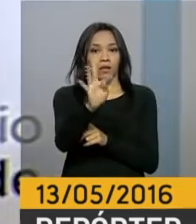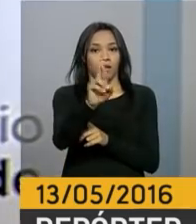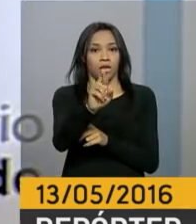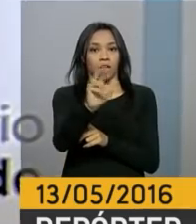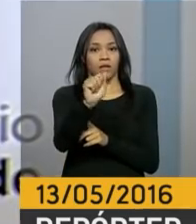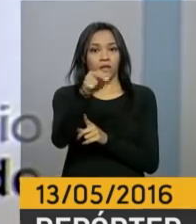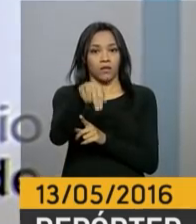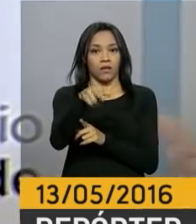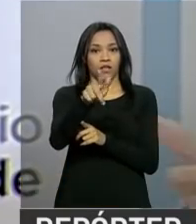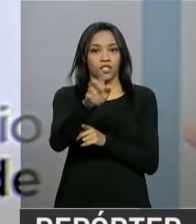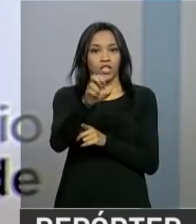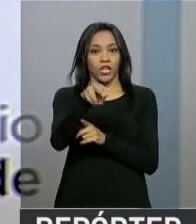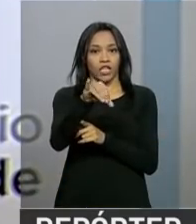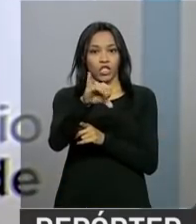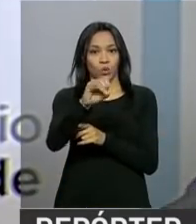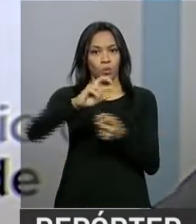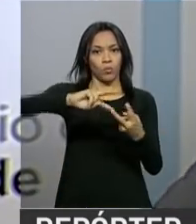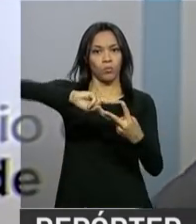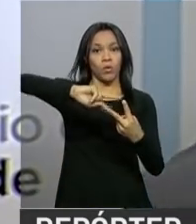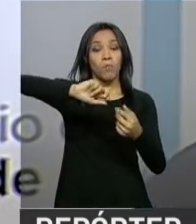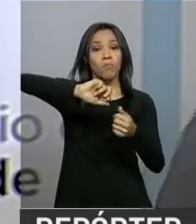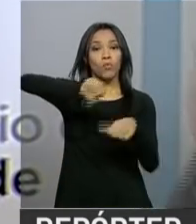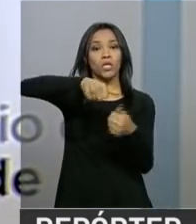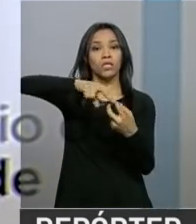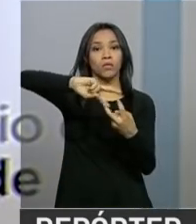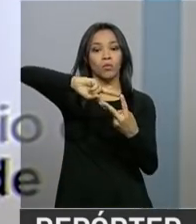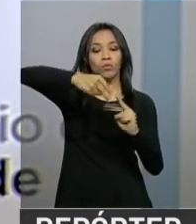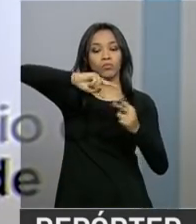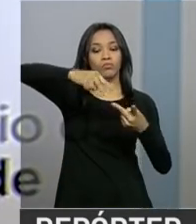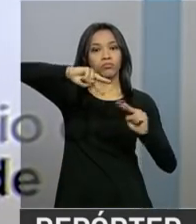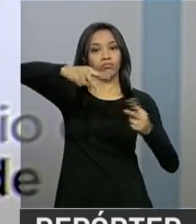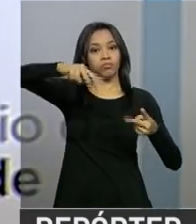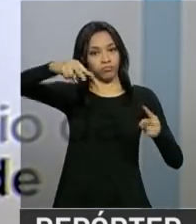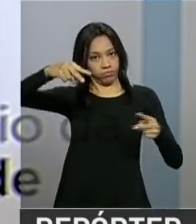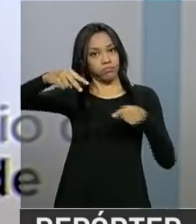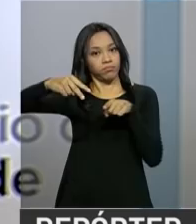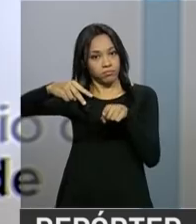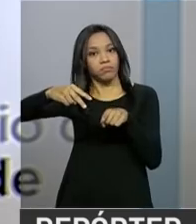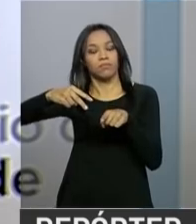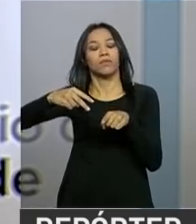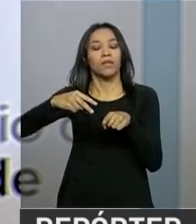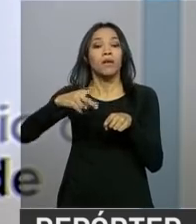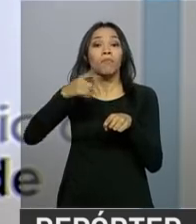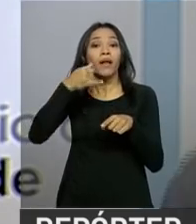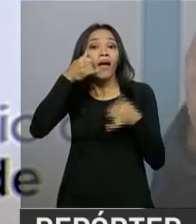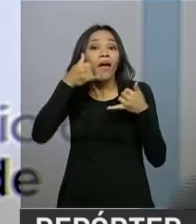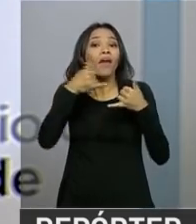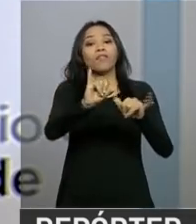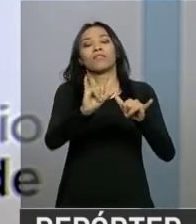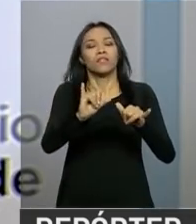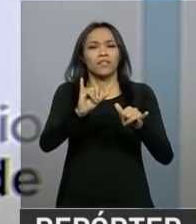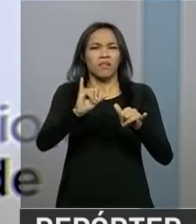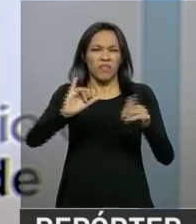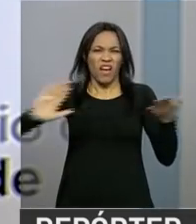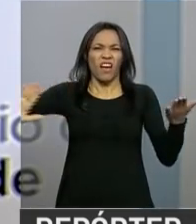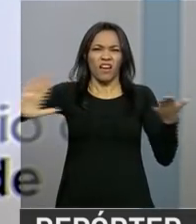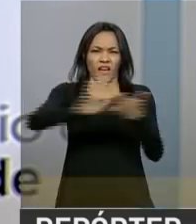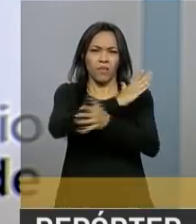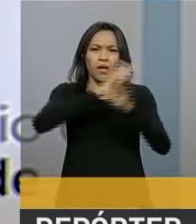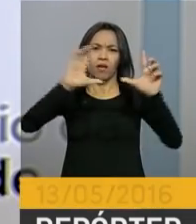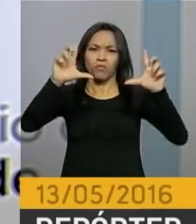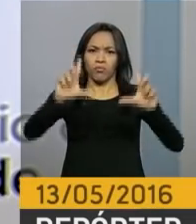surgirão e que nós apoiaremos para que a gente consiga eliminar o transmissor Universal que é o